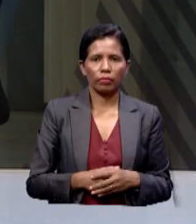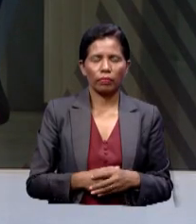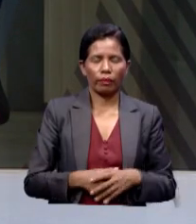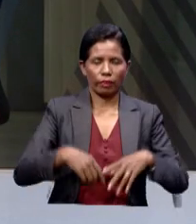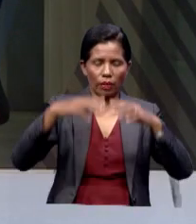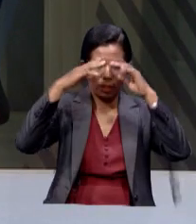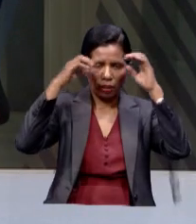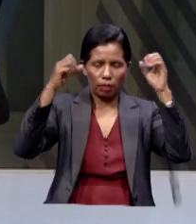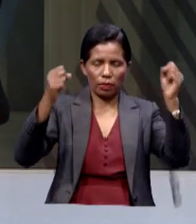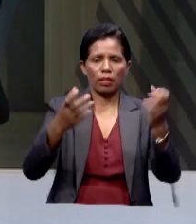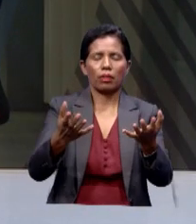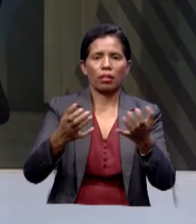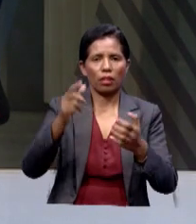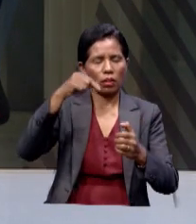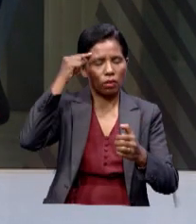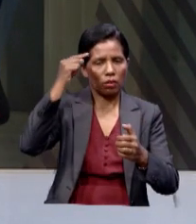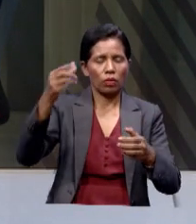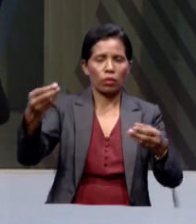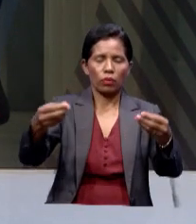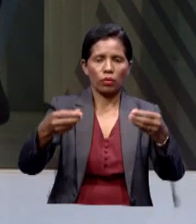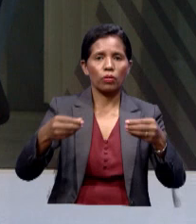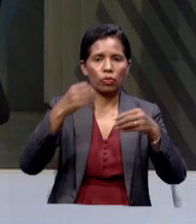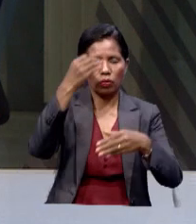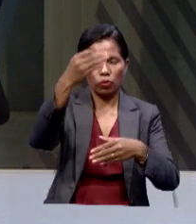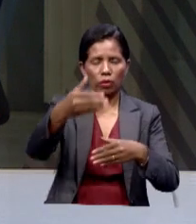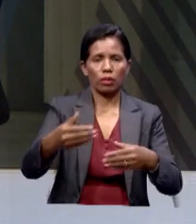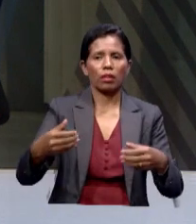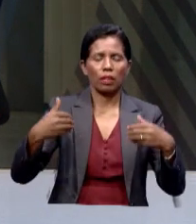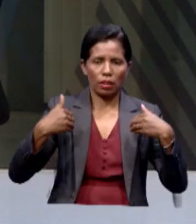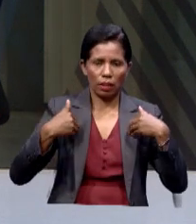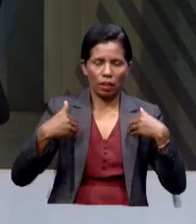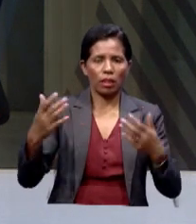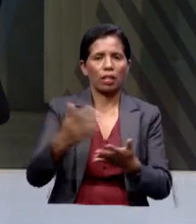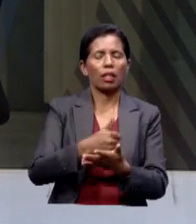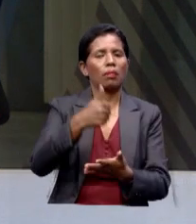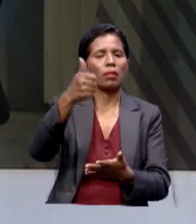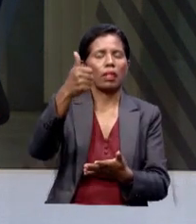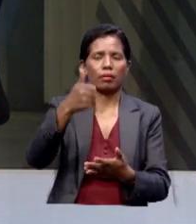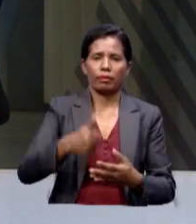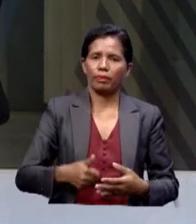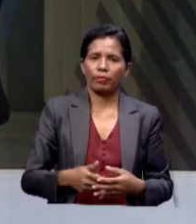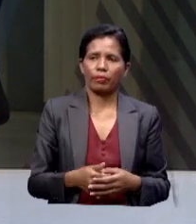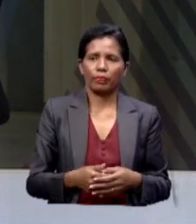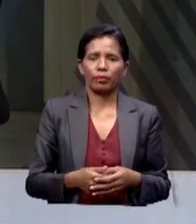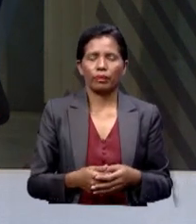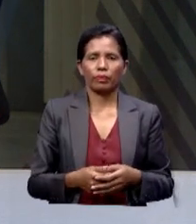Presidente da República requer governo Fong Mai tem que ir à maioria absoluta.